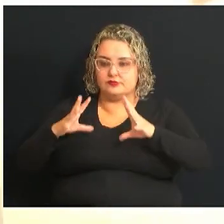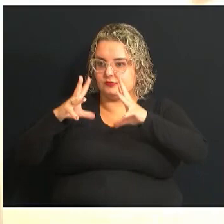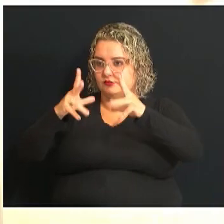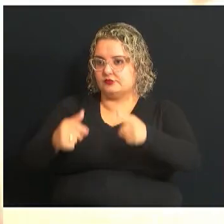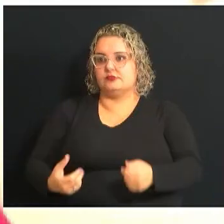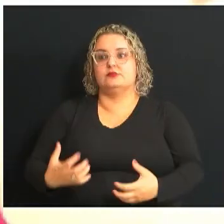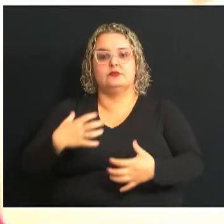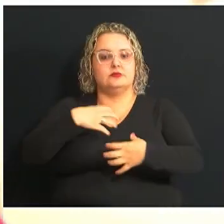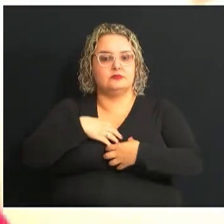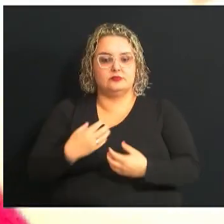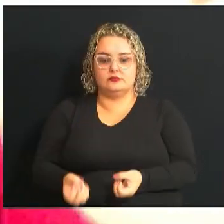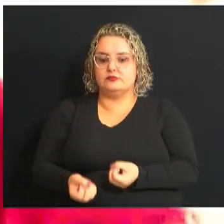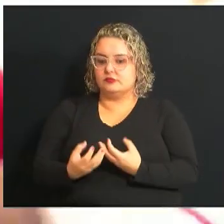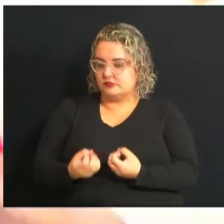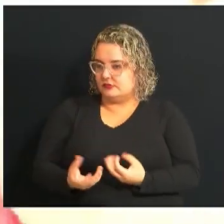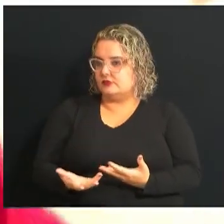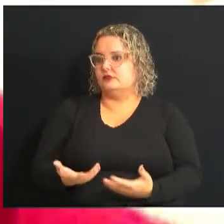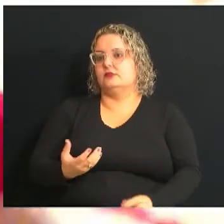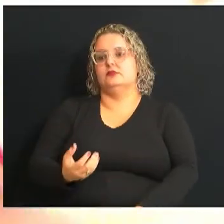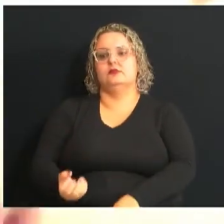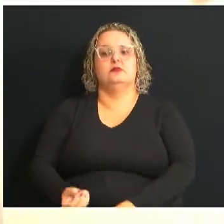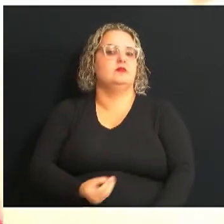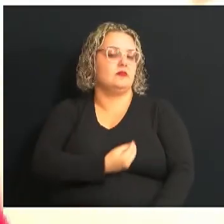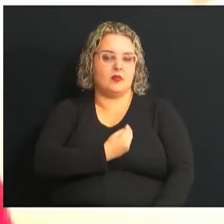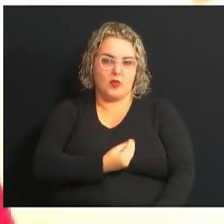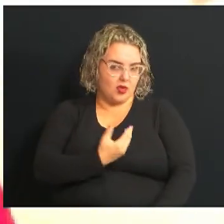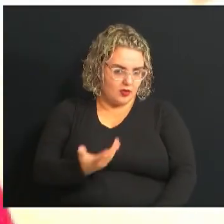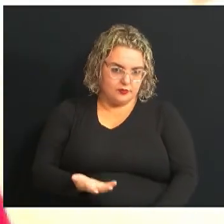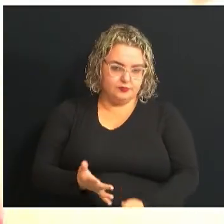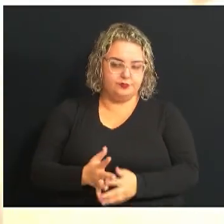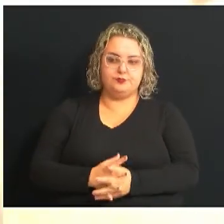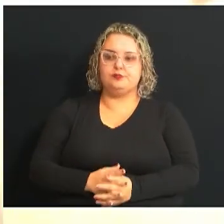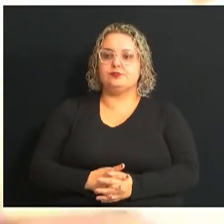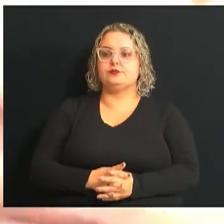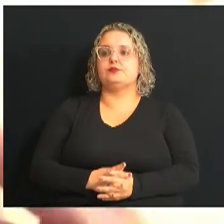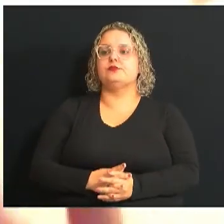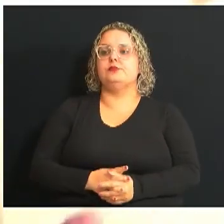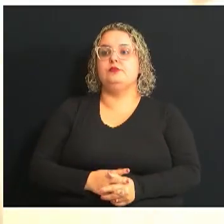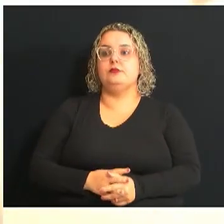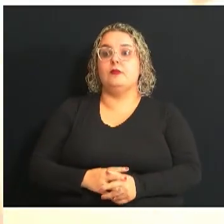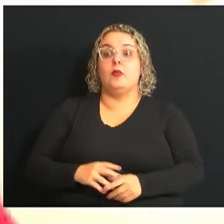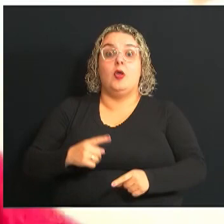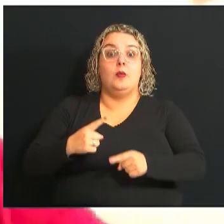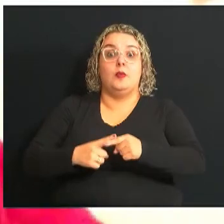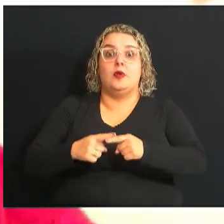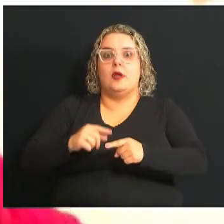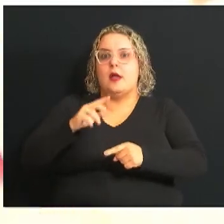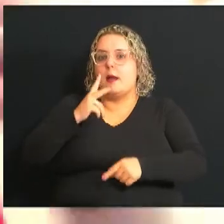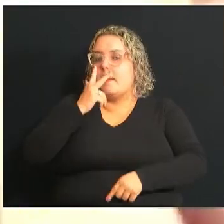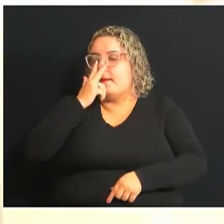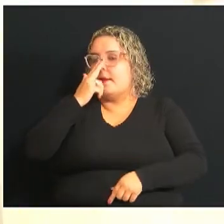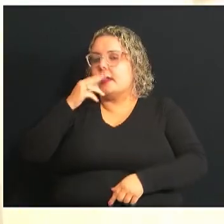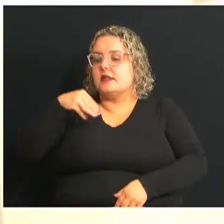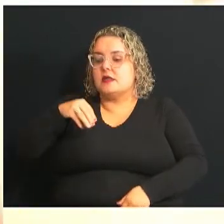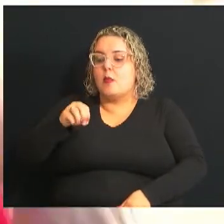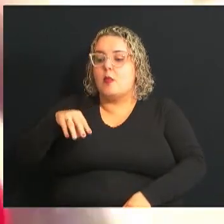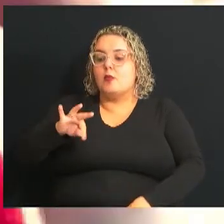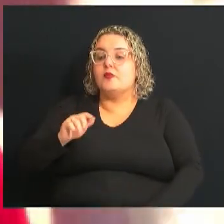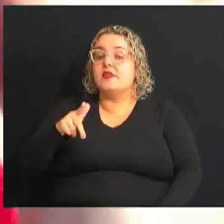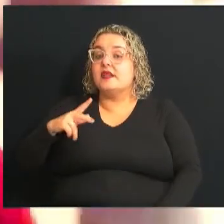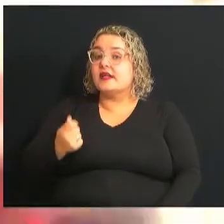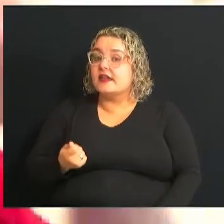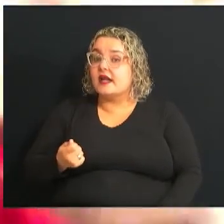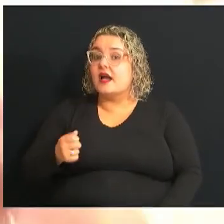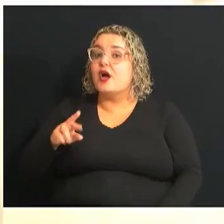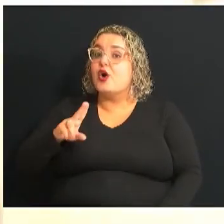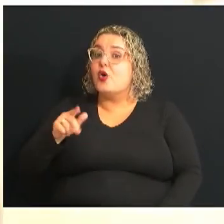eu estava vivendo, né? Porque é uma montanha-russa de emoção. Então, eu queria um lugar que eu pudesse botar no